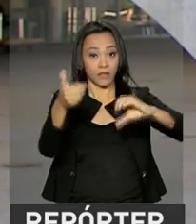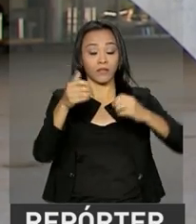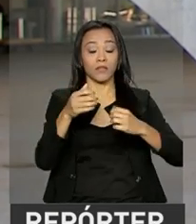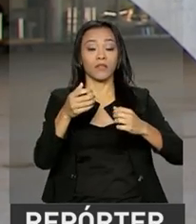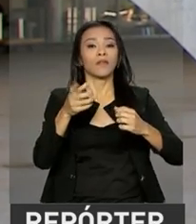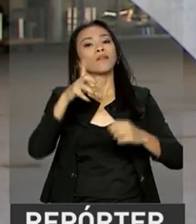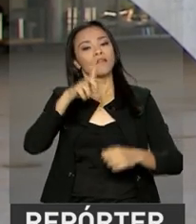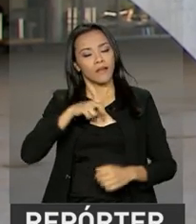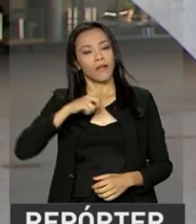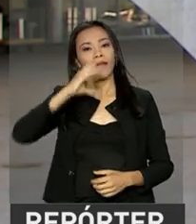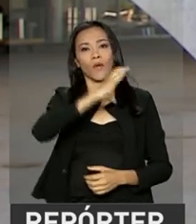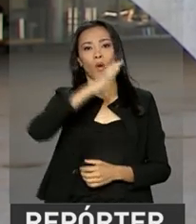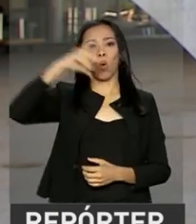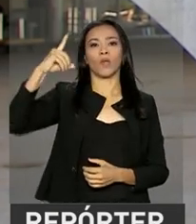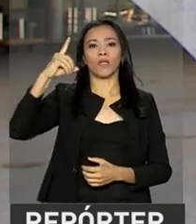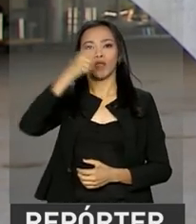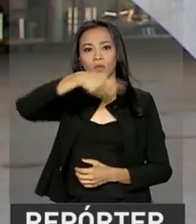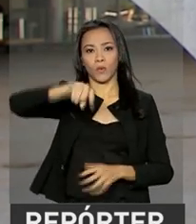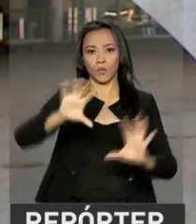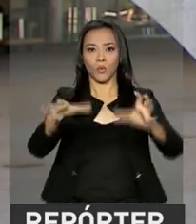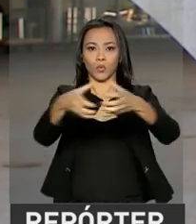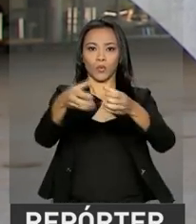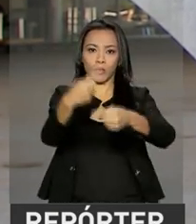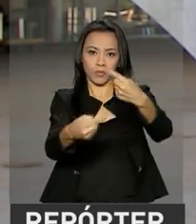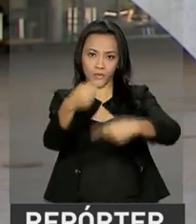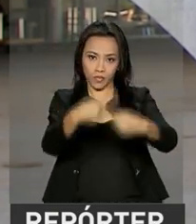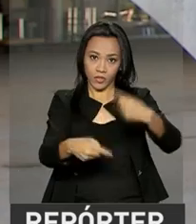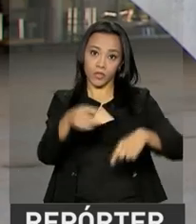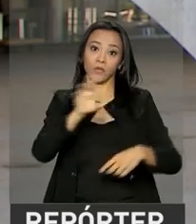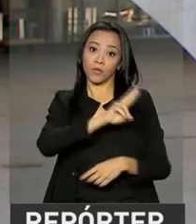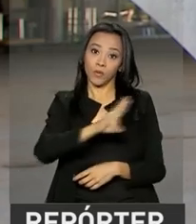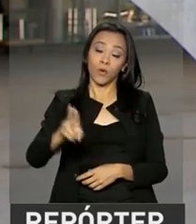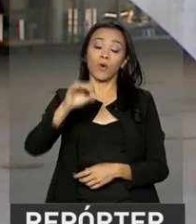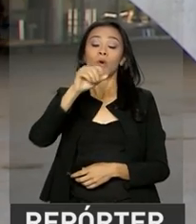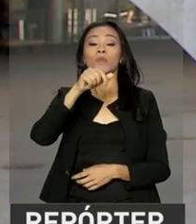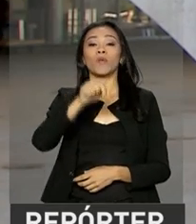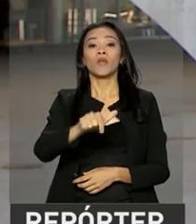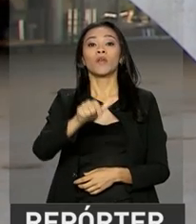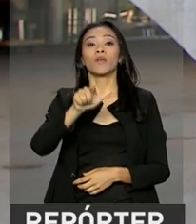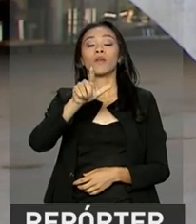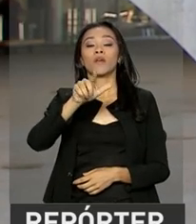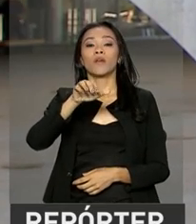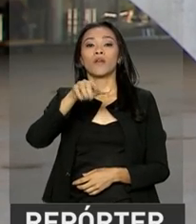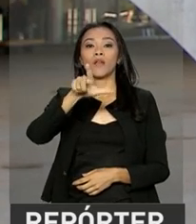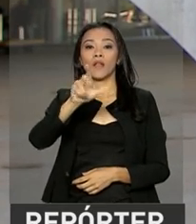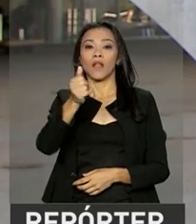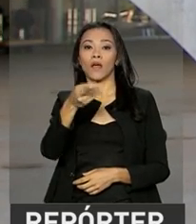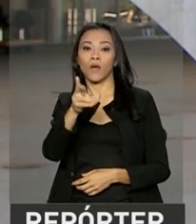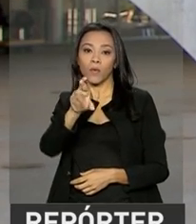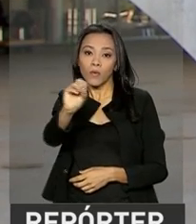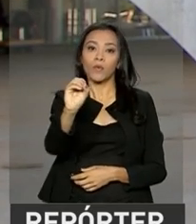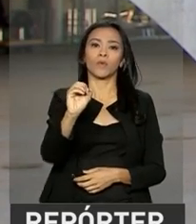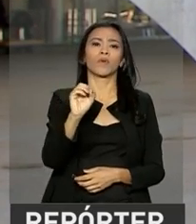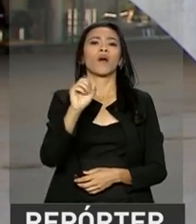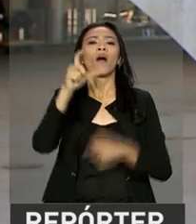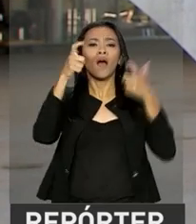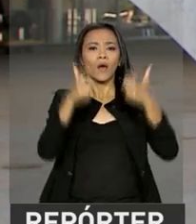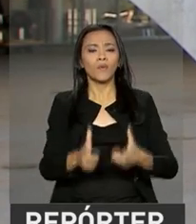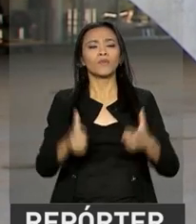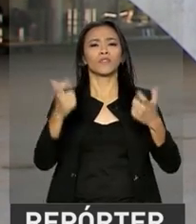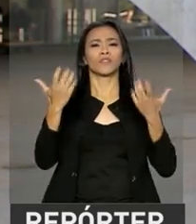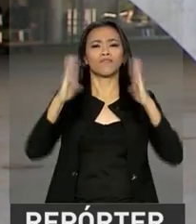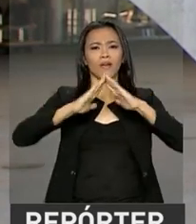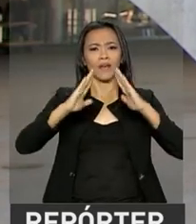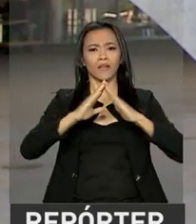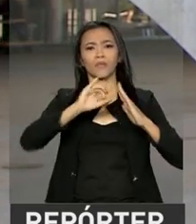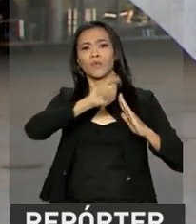aí o coordenador da bancada Deputado Luiz Lauro filho tudo isso em um café da manhã lá no palácio do Jaburu Jaime A gente lembra